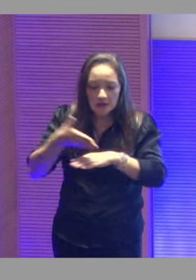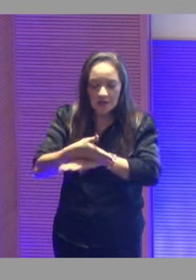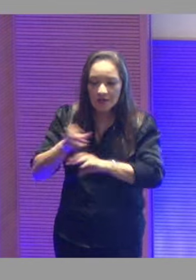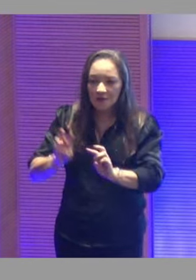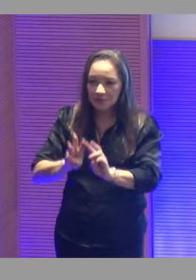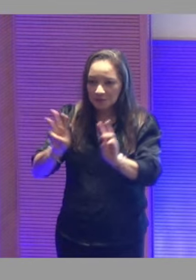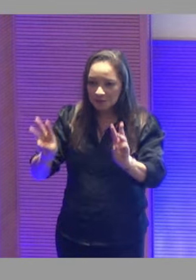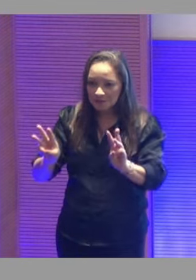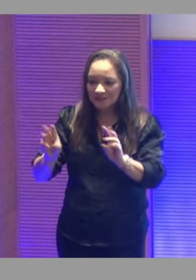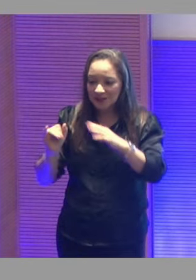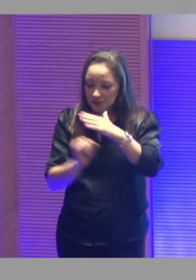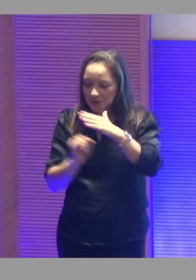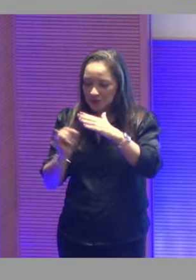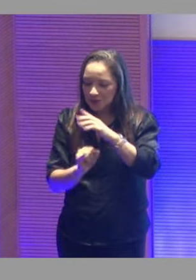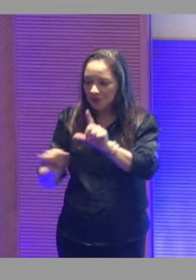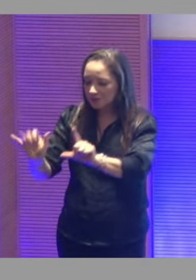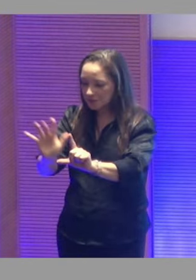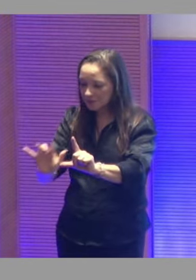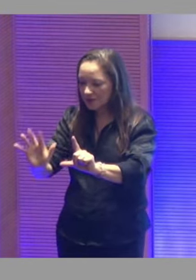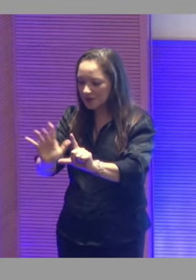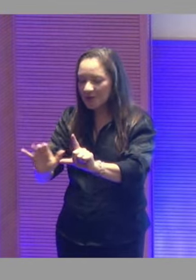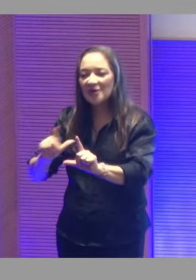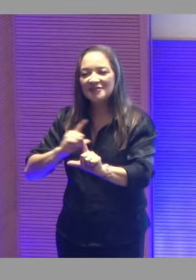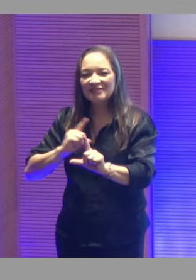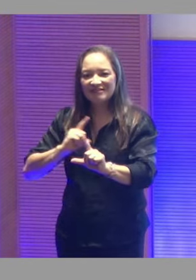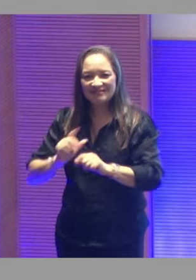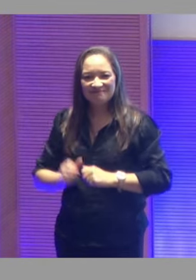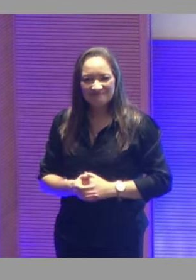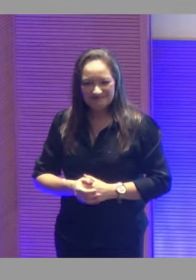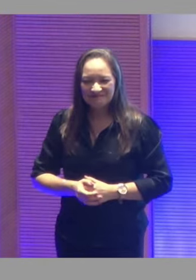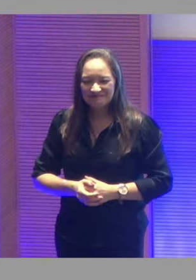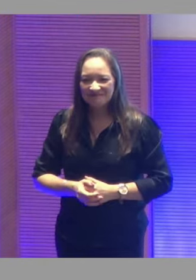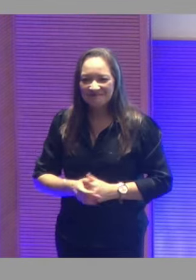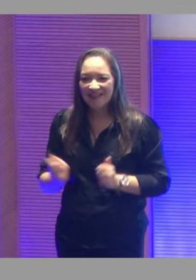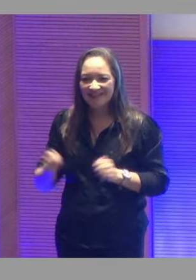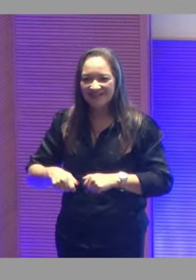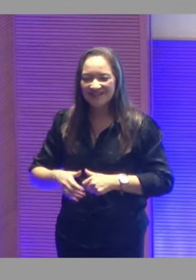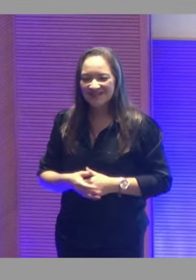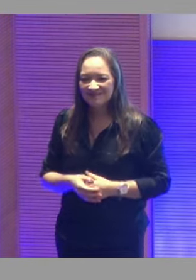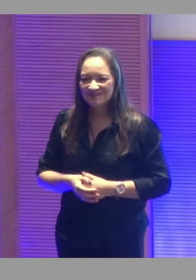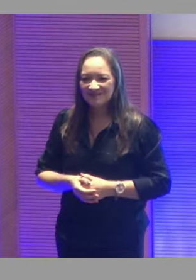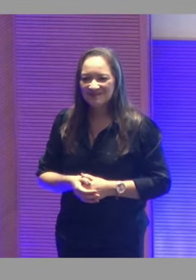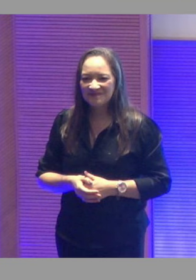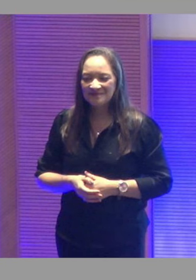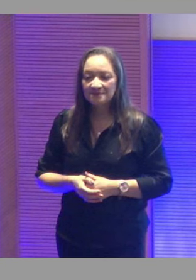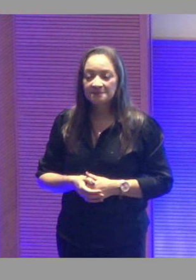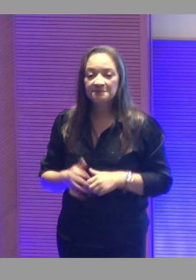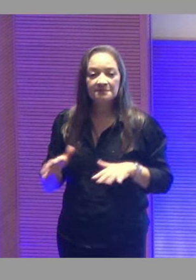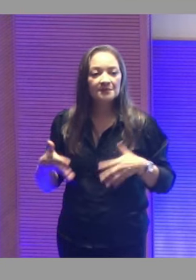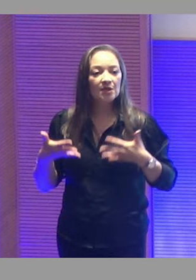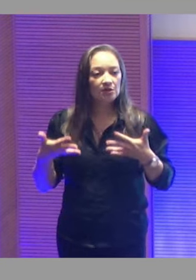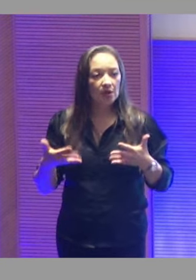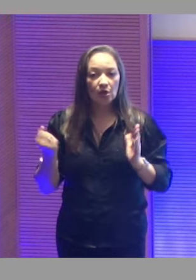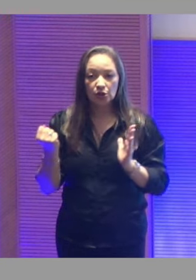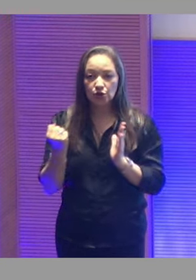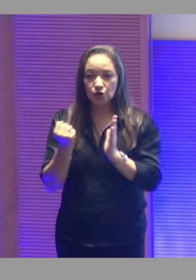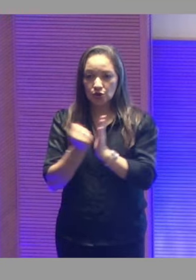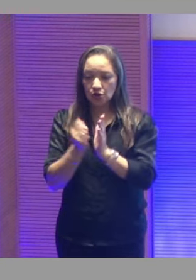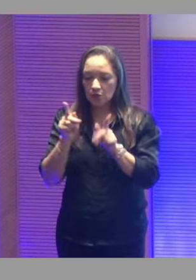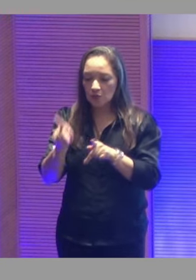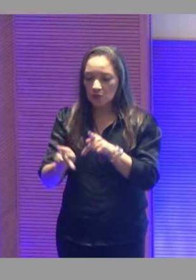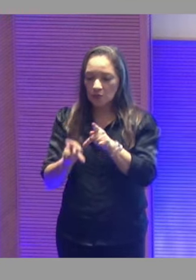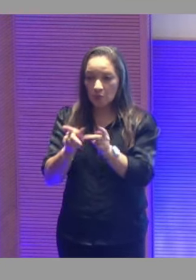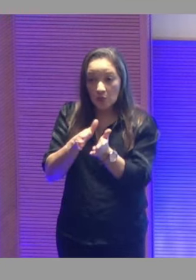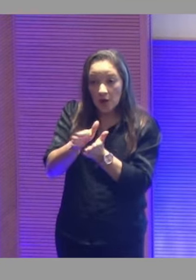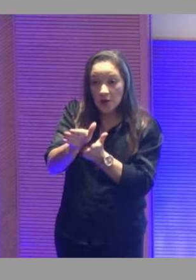o QR Code vai levar vocês para para o nosso site bom o registro público de emissões